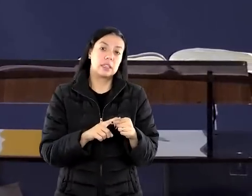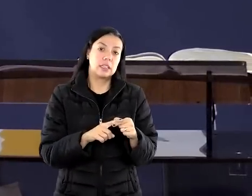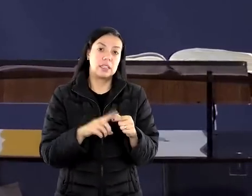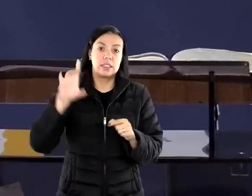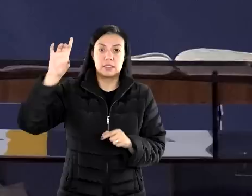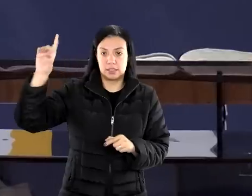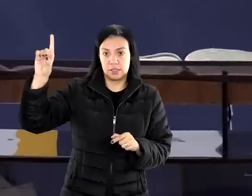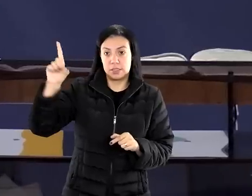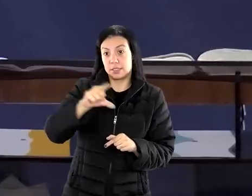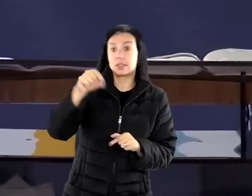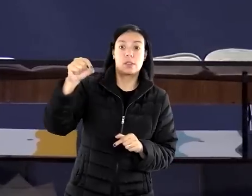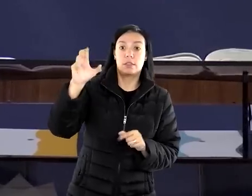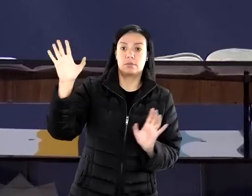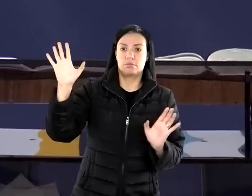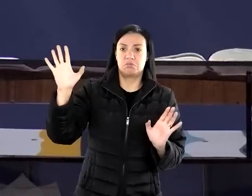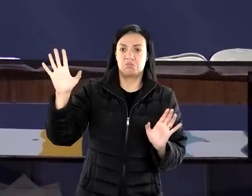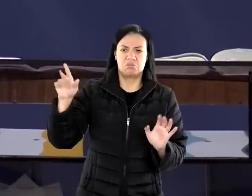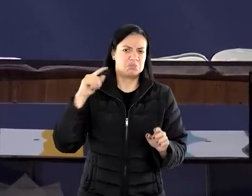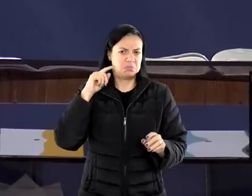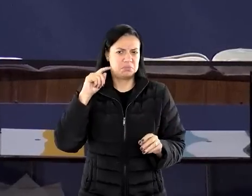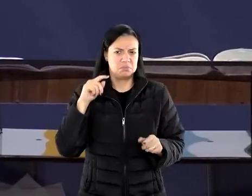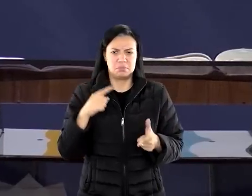é problema meu, meu irmão.